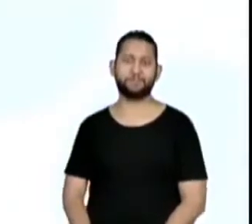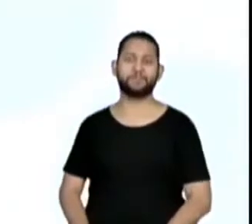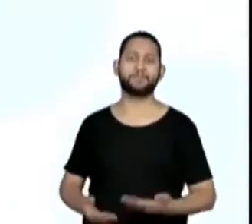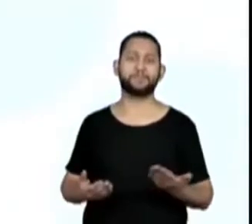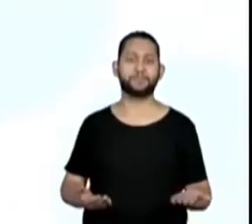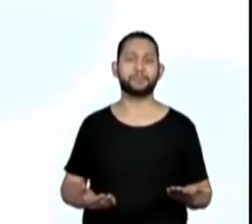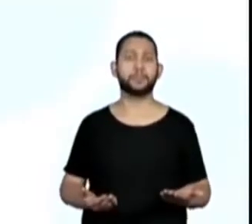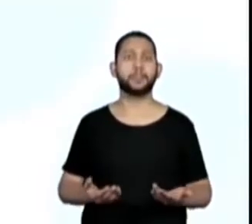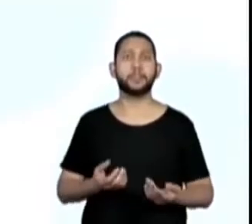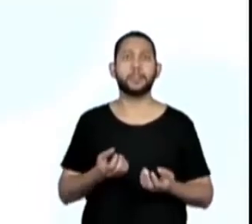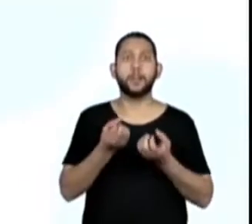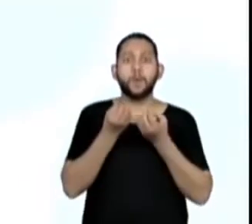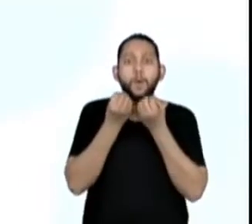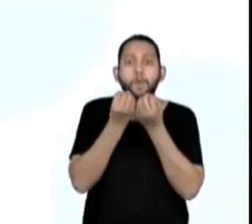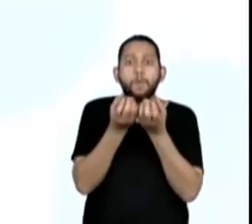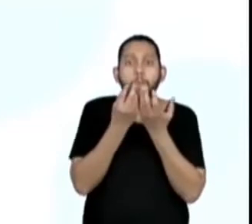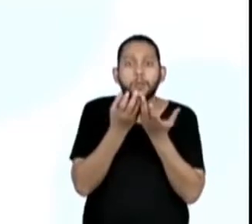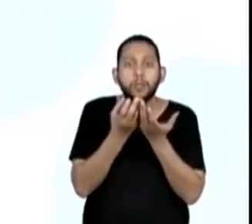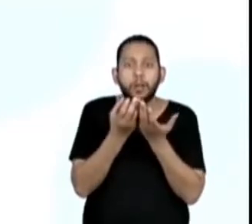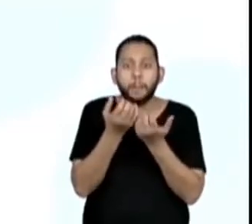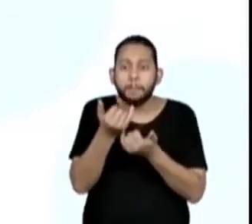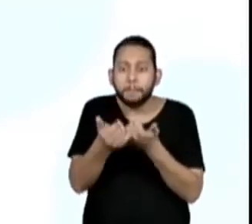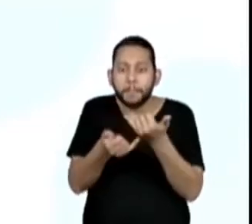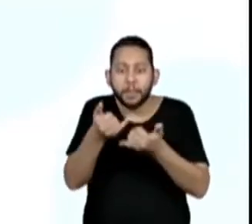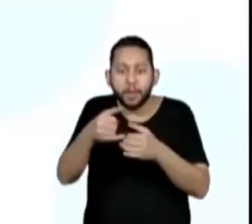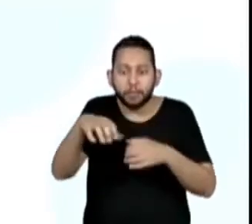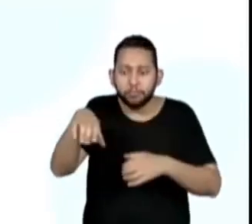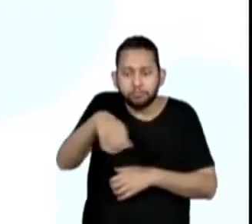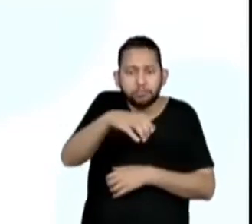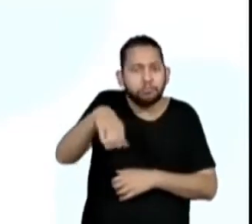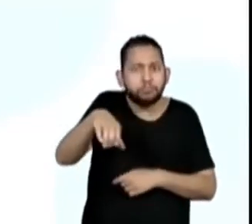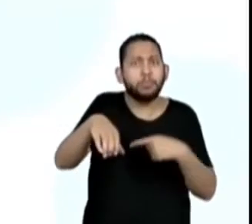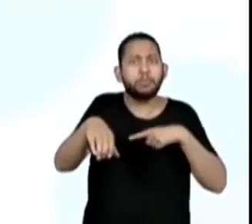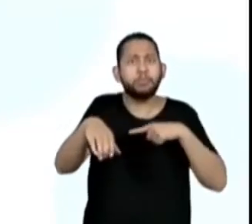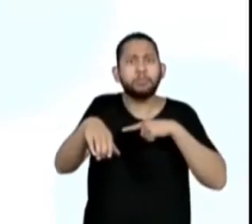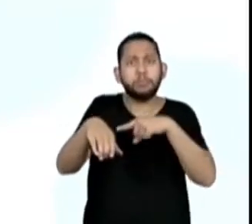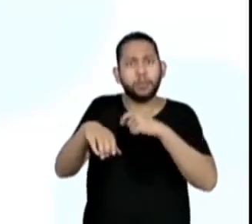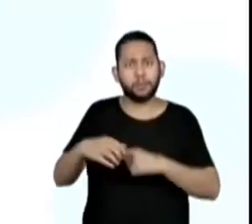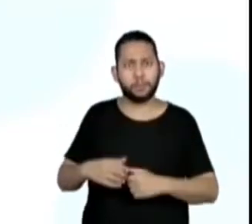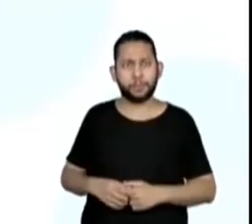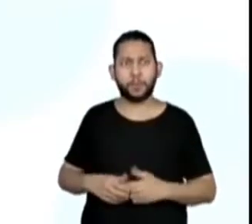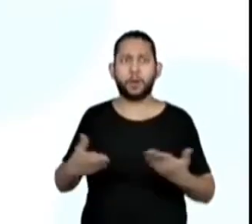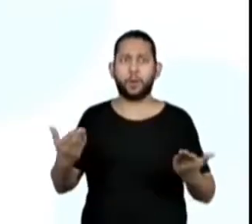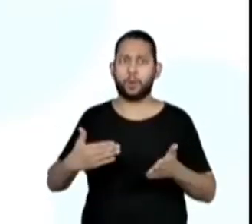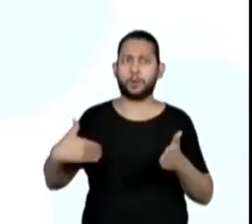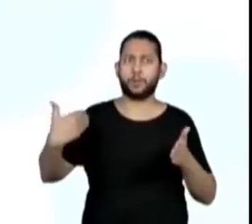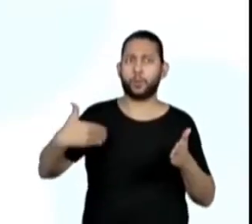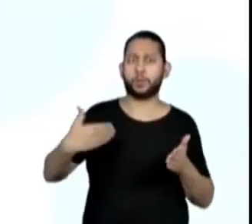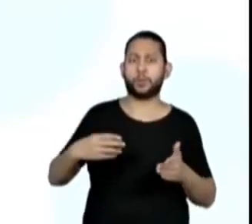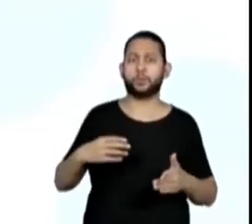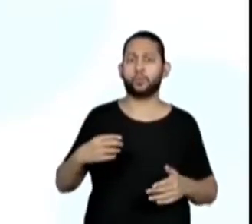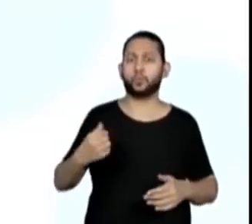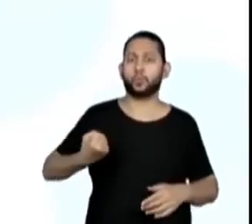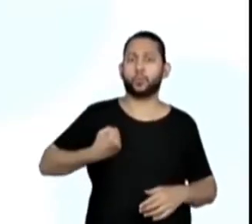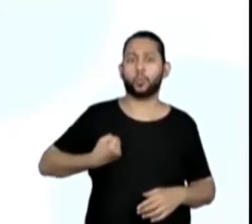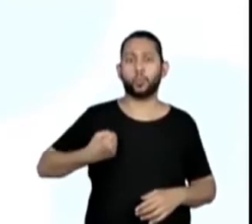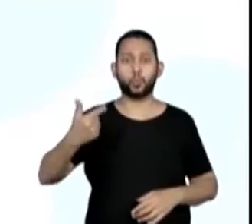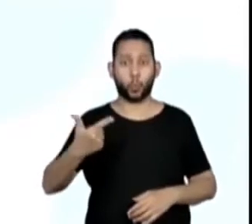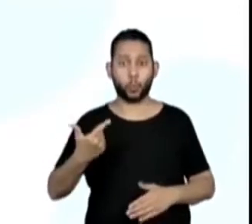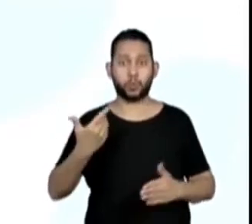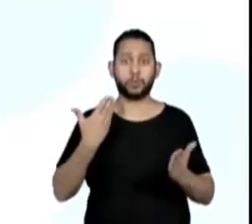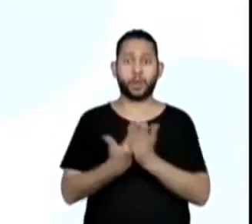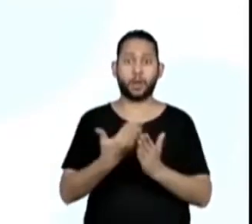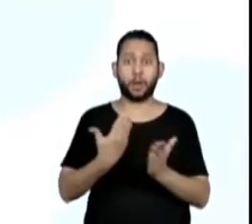Turma, as informações dos brinquedos. Aula de matemática, quinto ano, do Pro André Ramos. Sequência didática 2, sobre as curiosidades do parque de